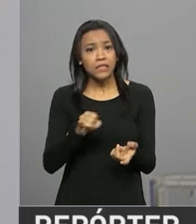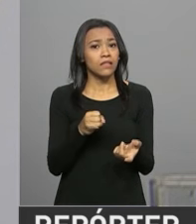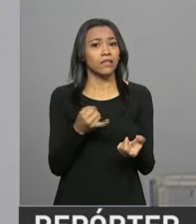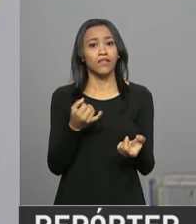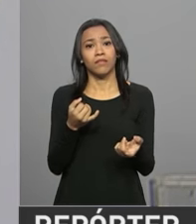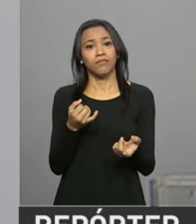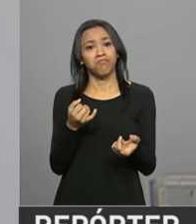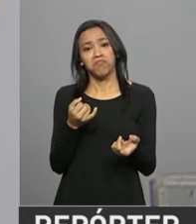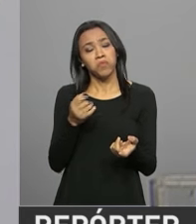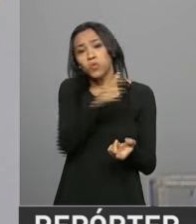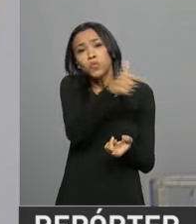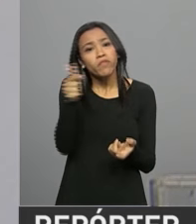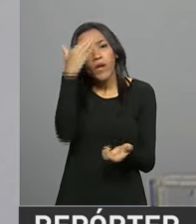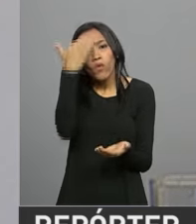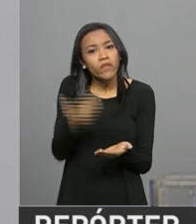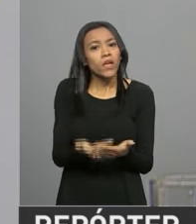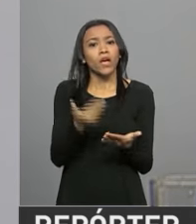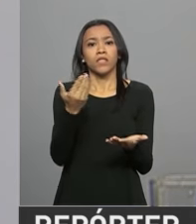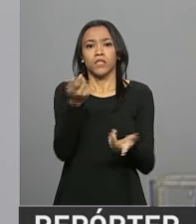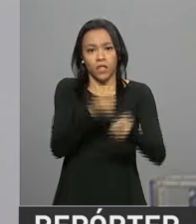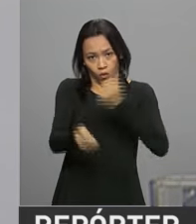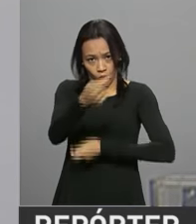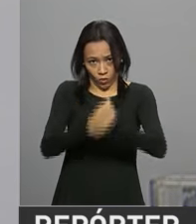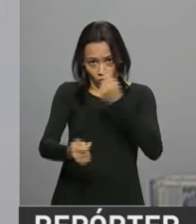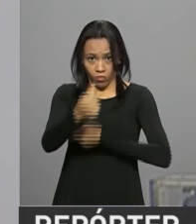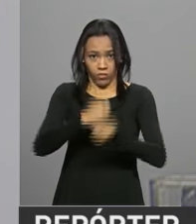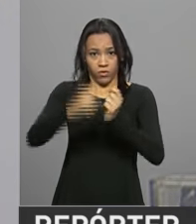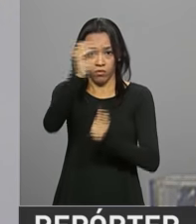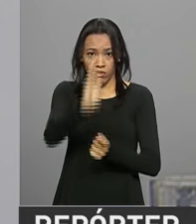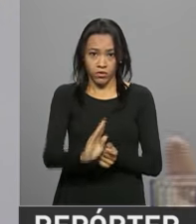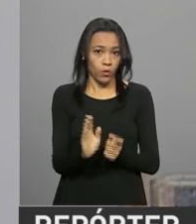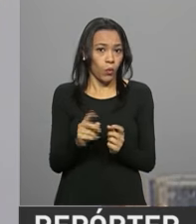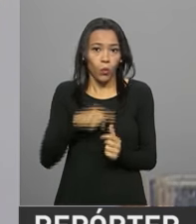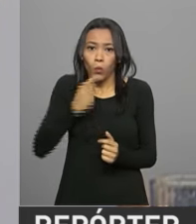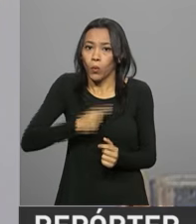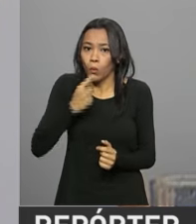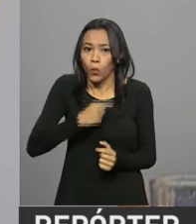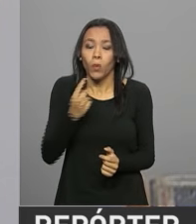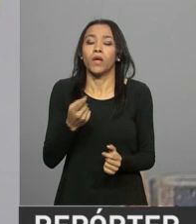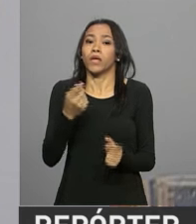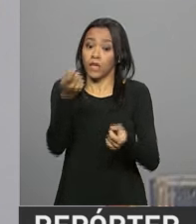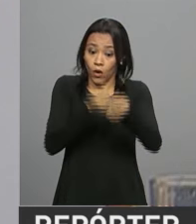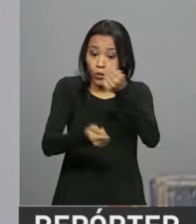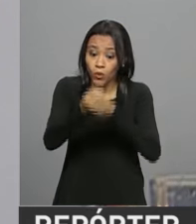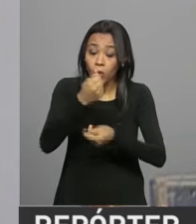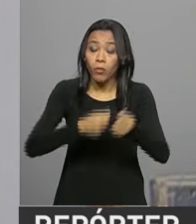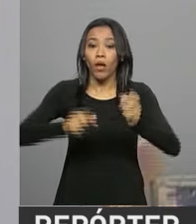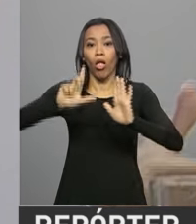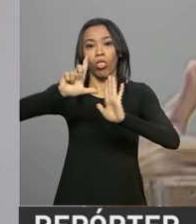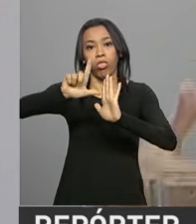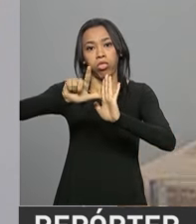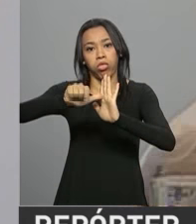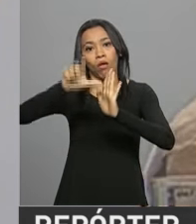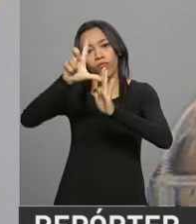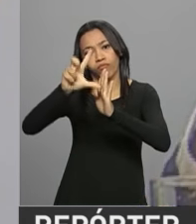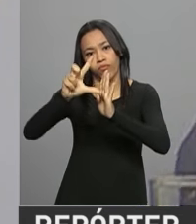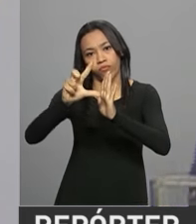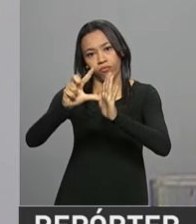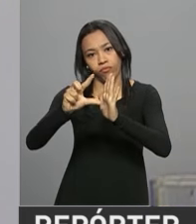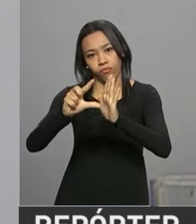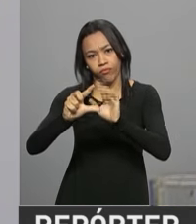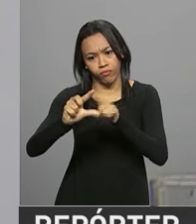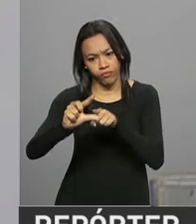da confiança e com a economia em contração como está no momento, e se